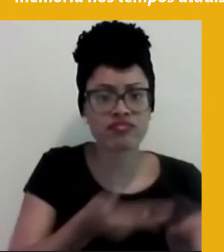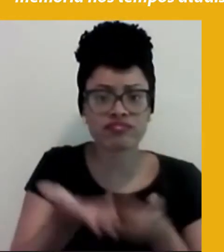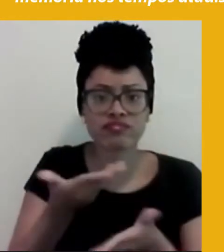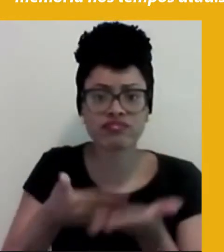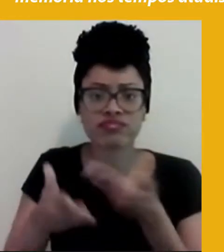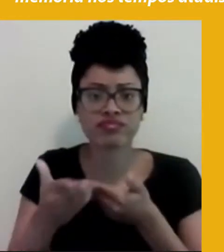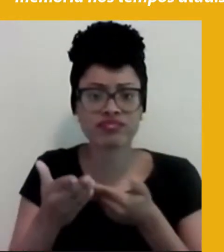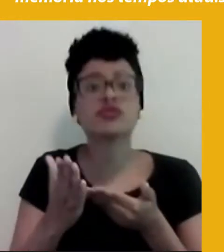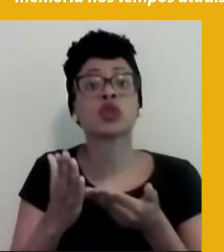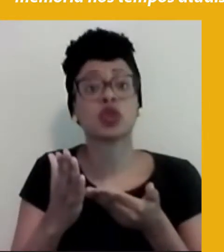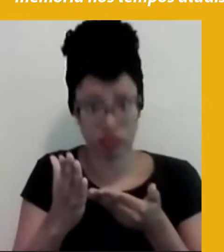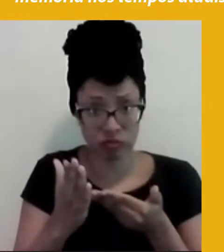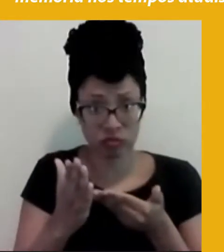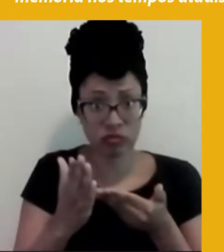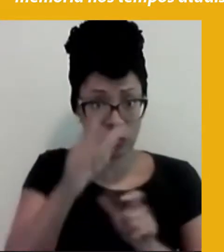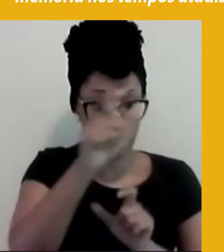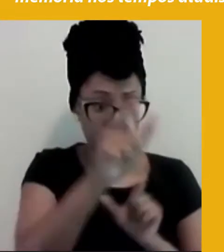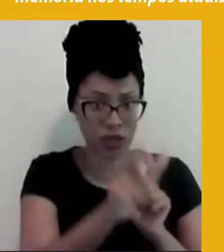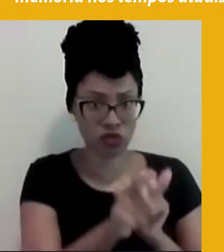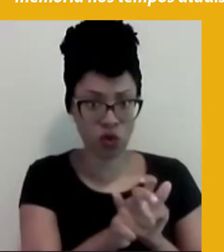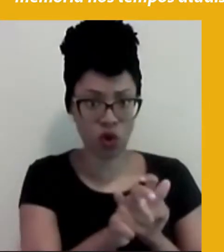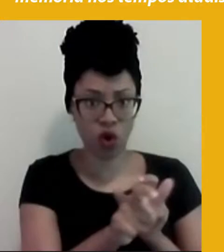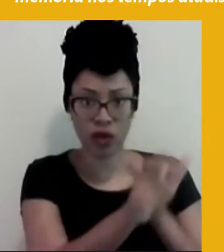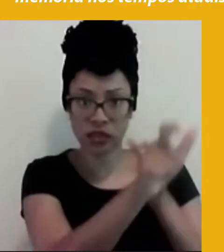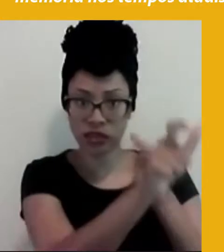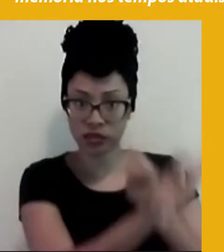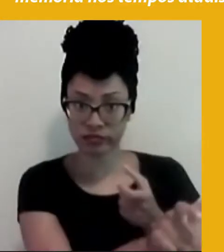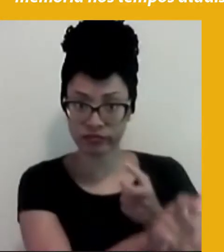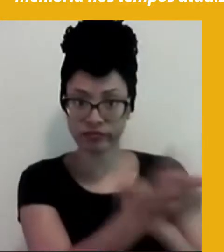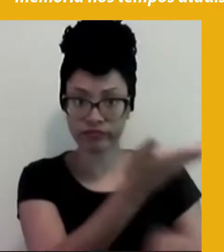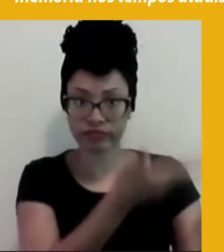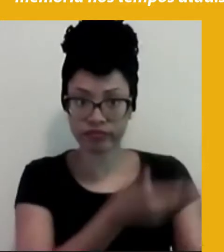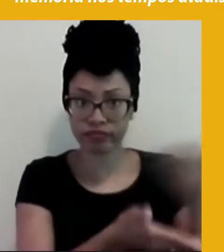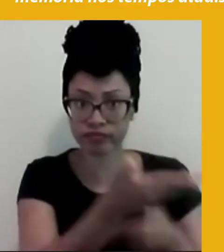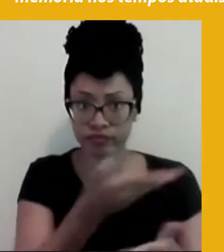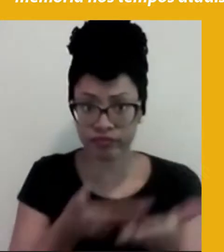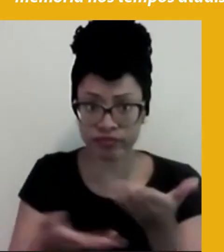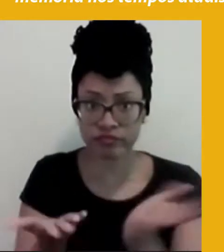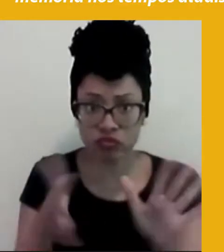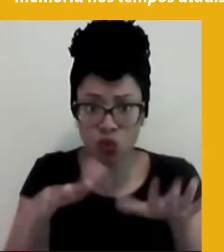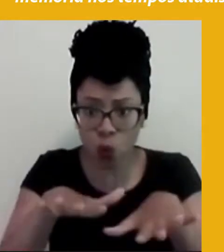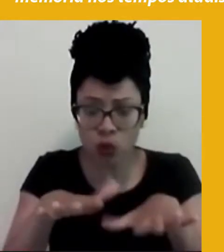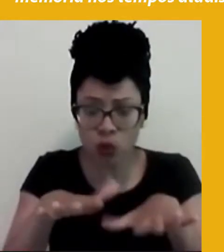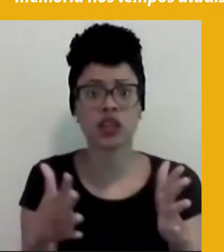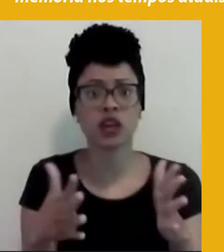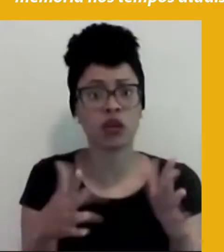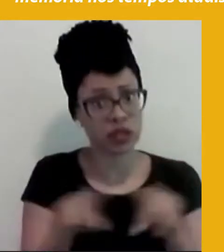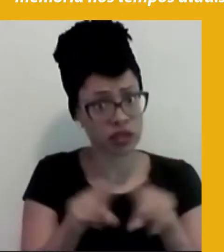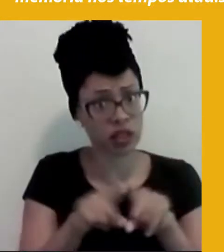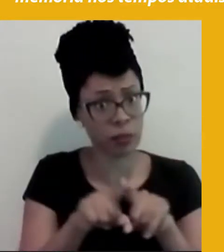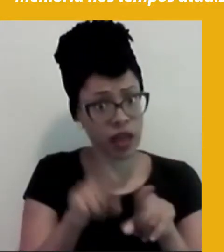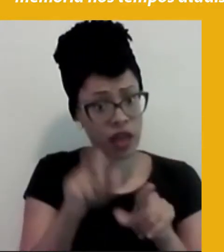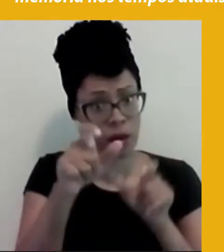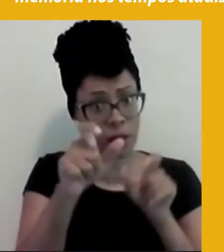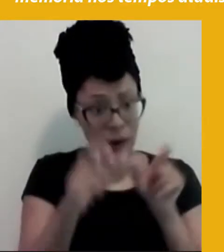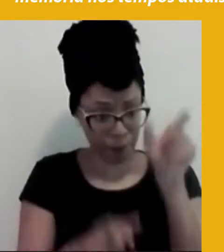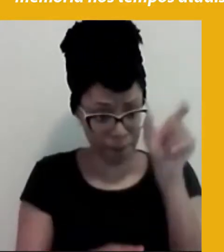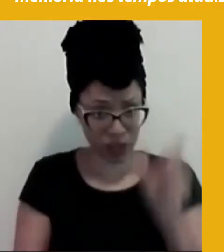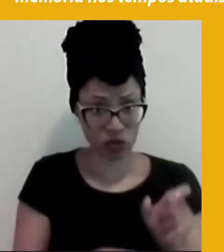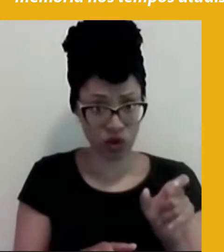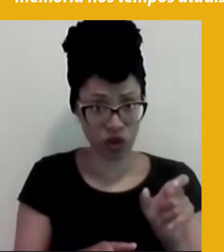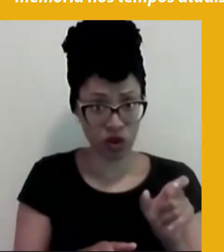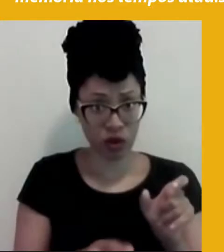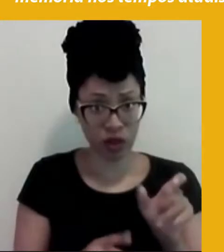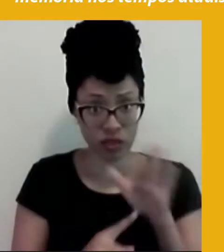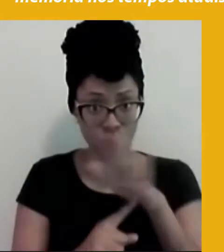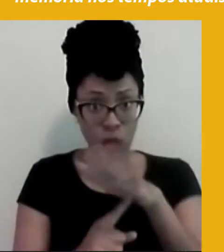natureza, reforçar a agenda sustentável, reforçar a inclusão, né? Transbordar em novos personagens, né?